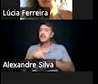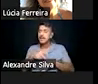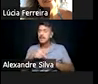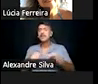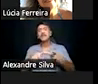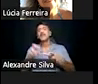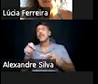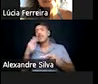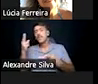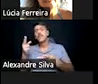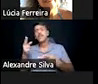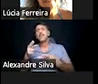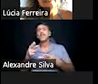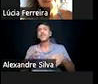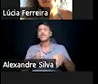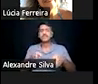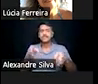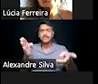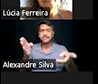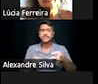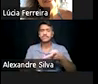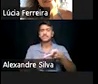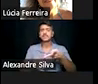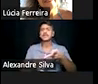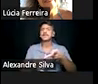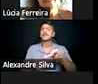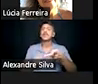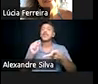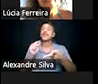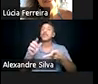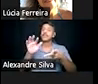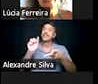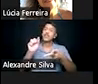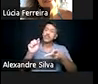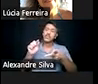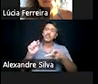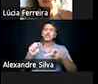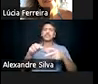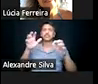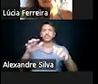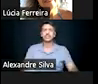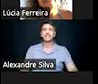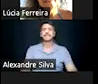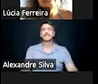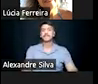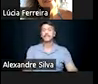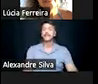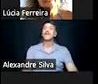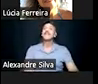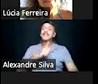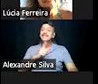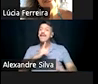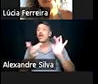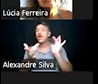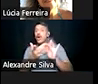uma estrada, ou para limpar um canal fluvial. Essas pessoas, elas têm um contato muito estreito com